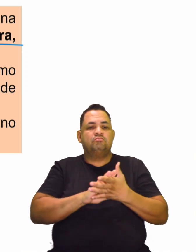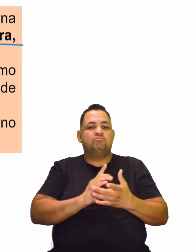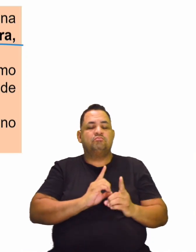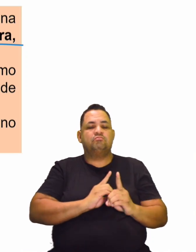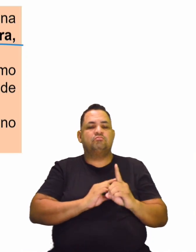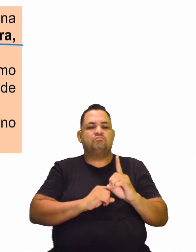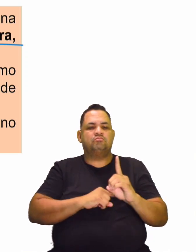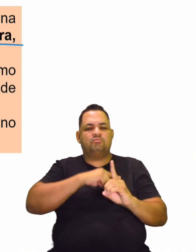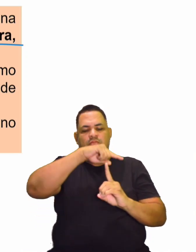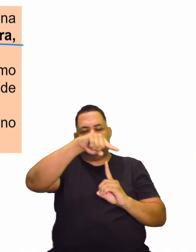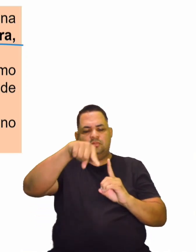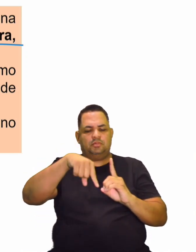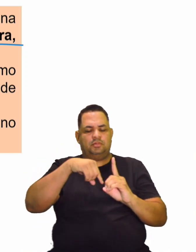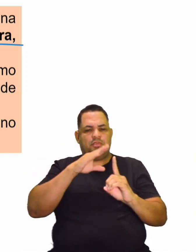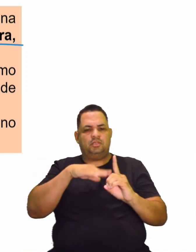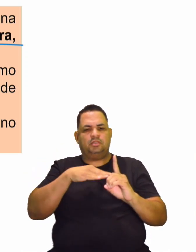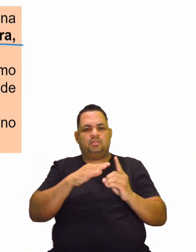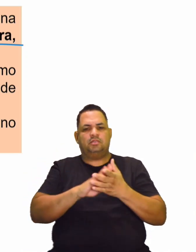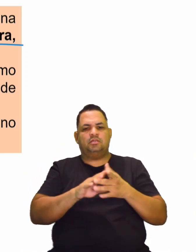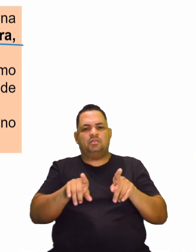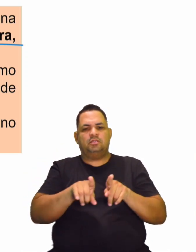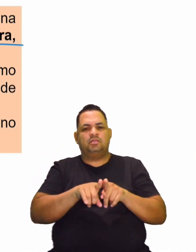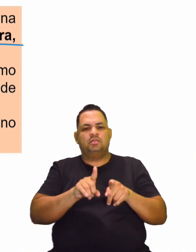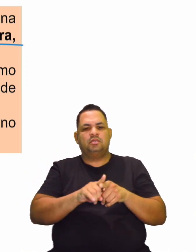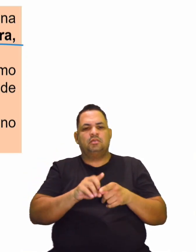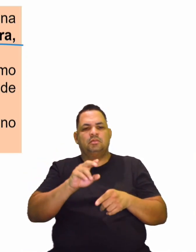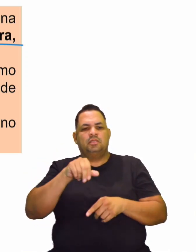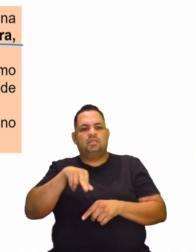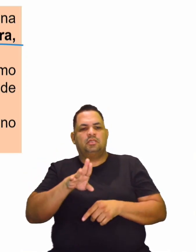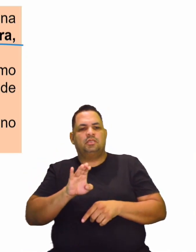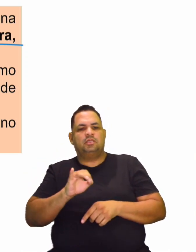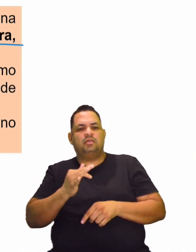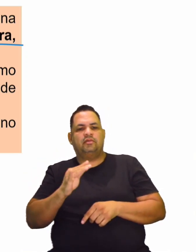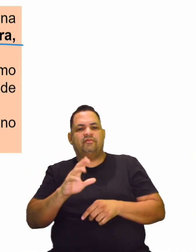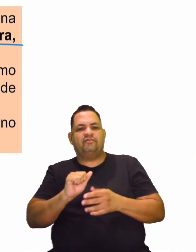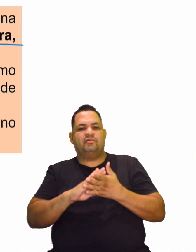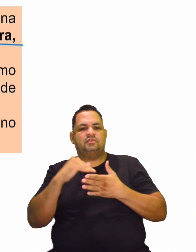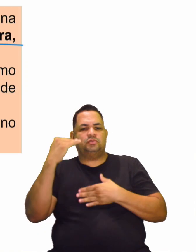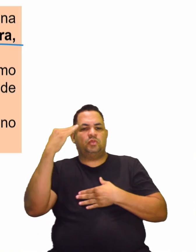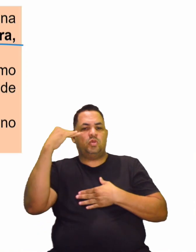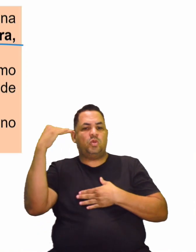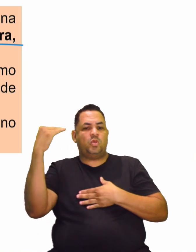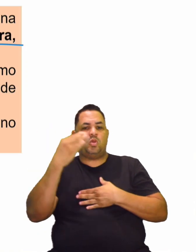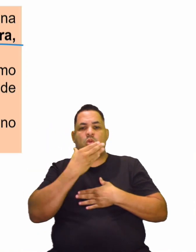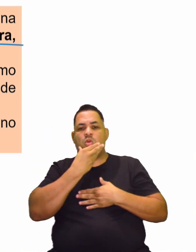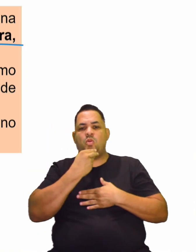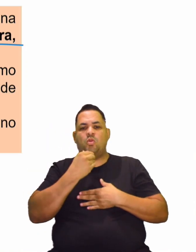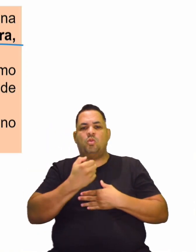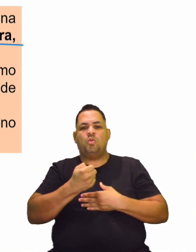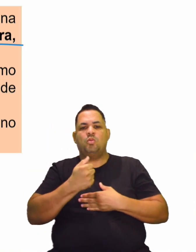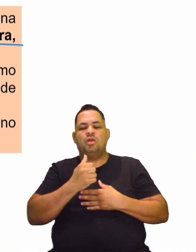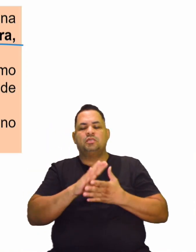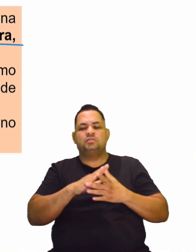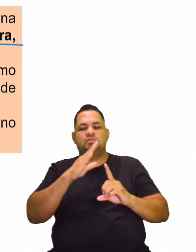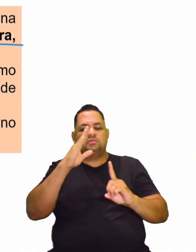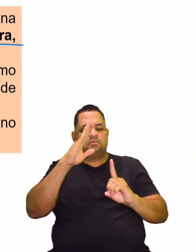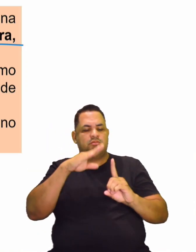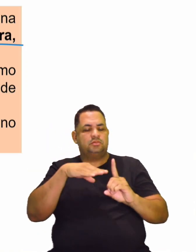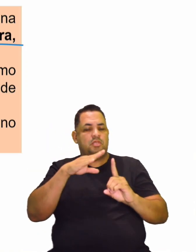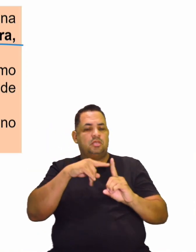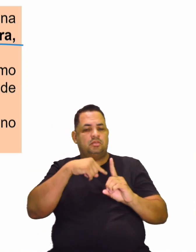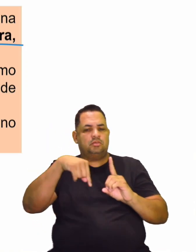outras entidades, como ninfas e os heróis, ou semideus, né? Os heróis eram